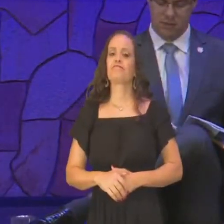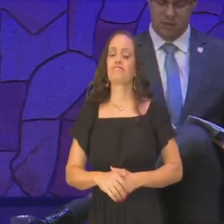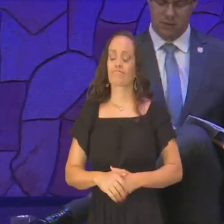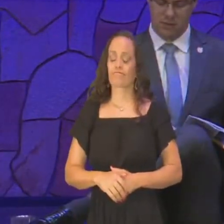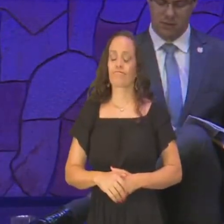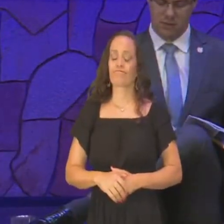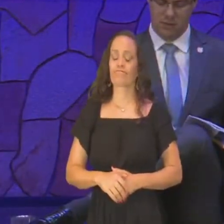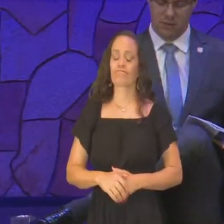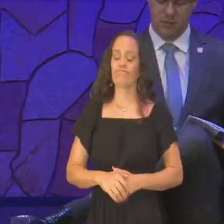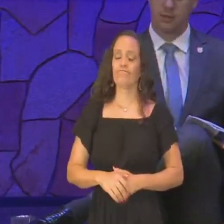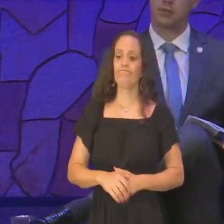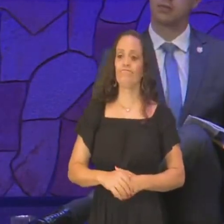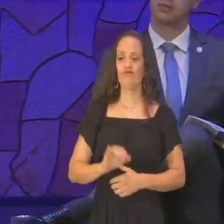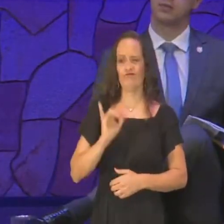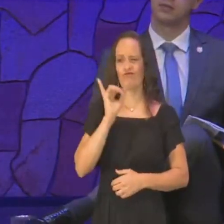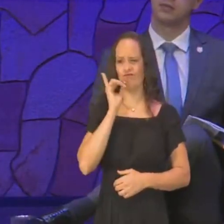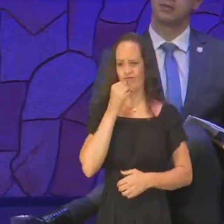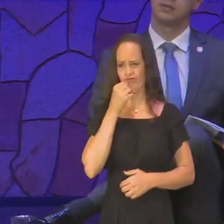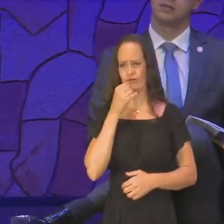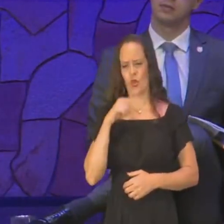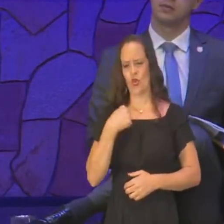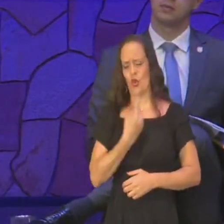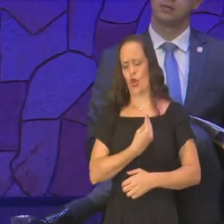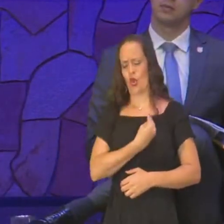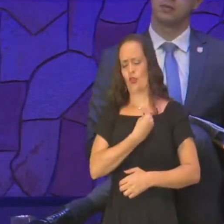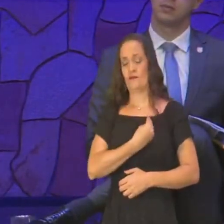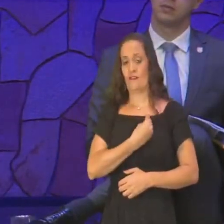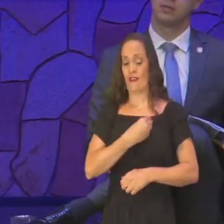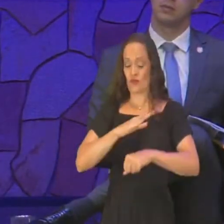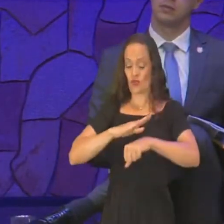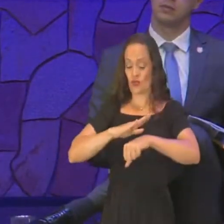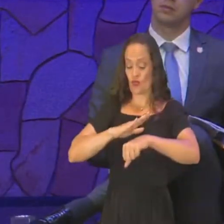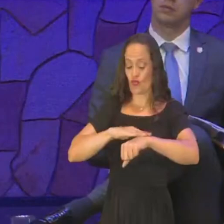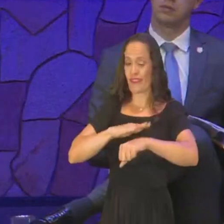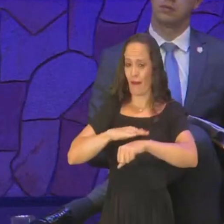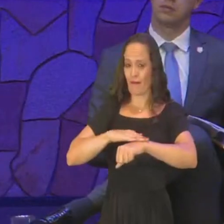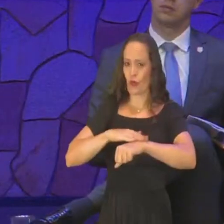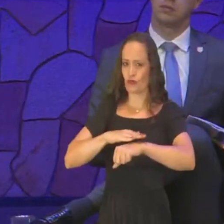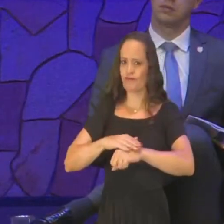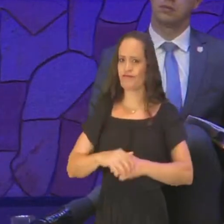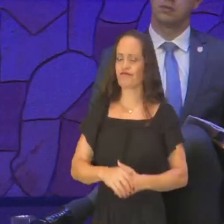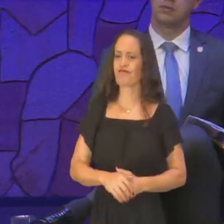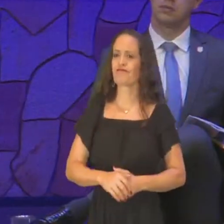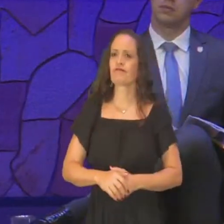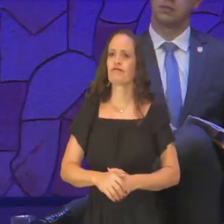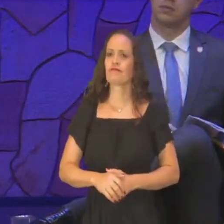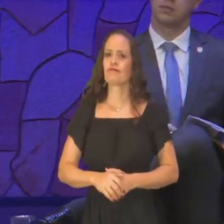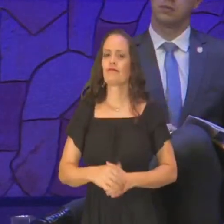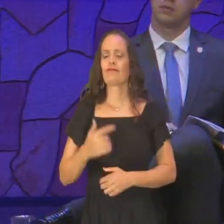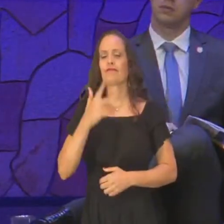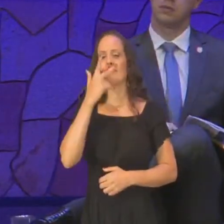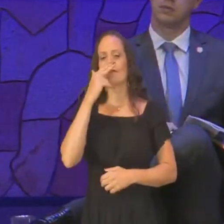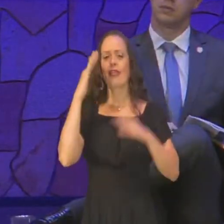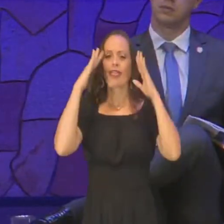Infelizmente, nós vivemos um tempo de uma espiritualidade confortável,